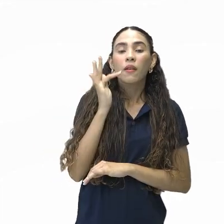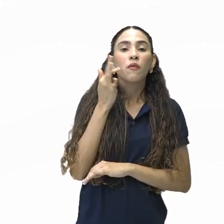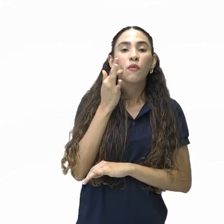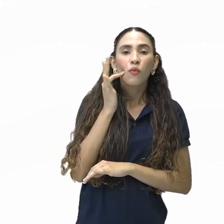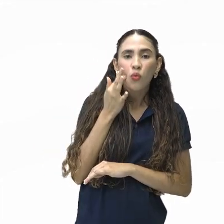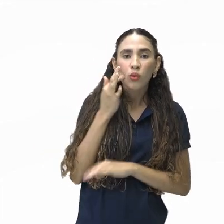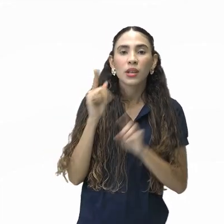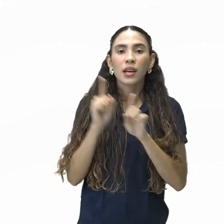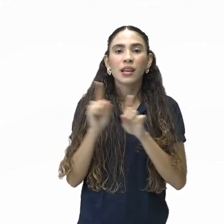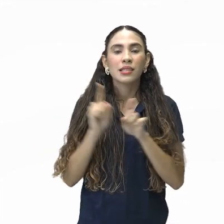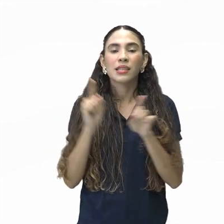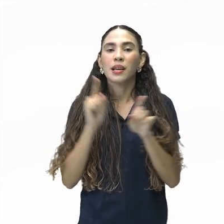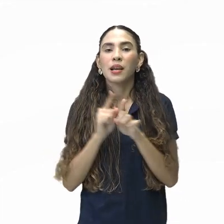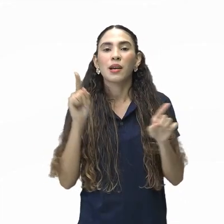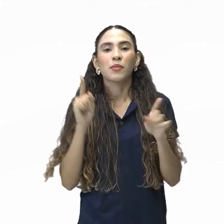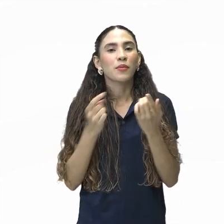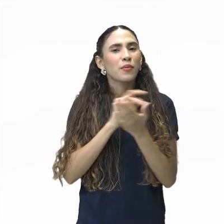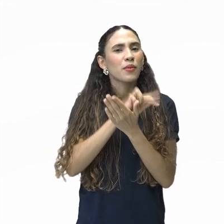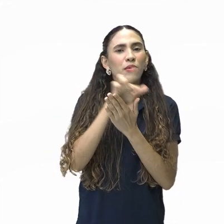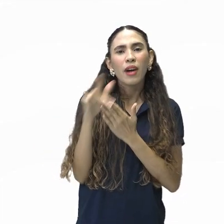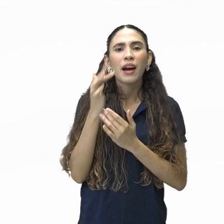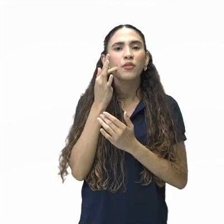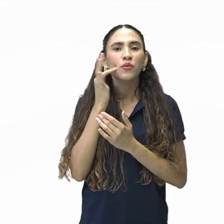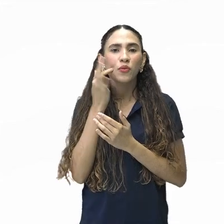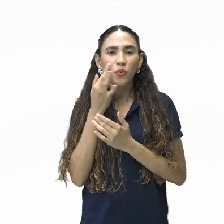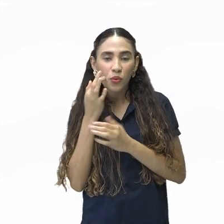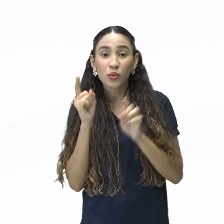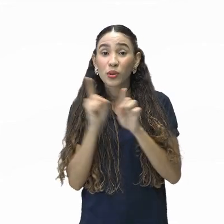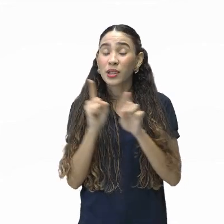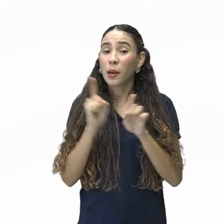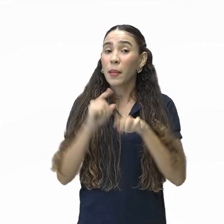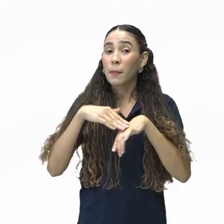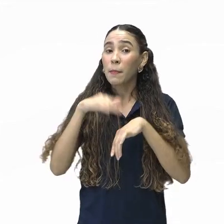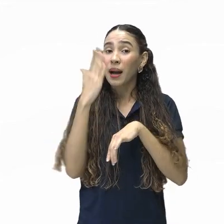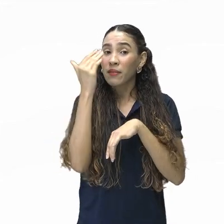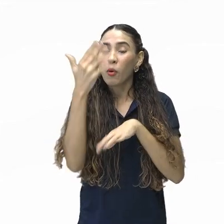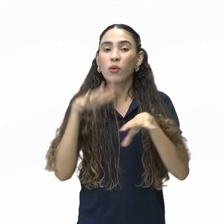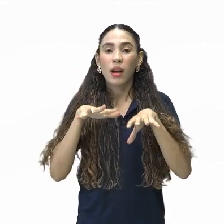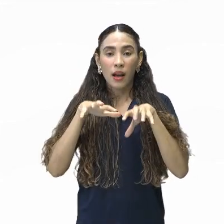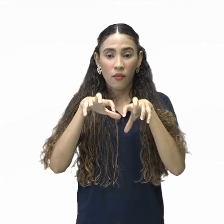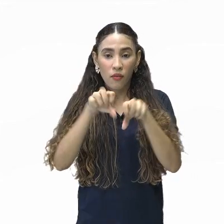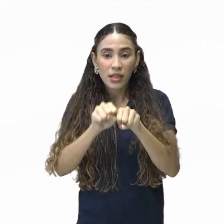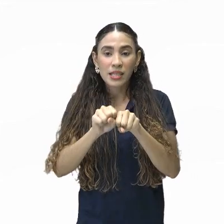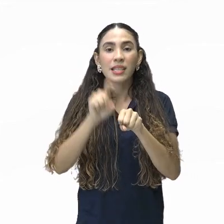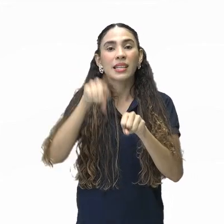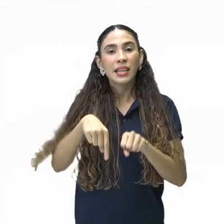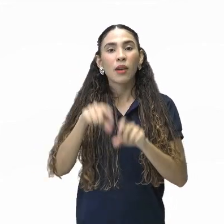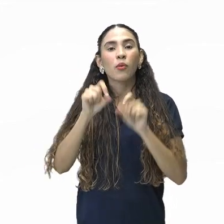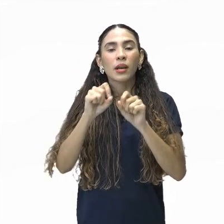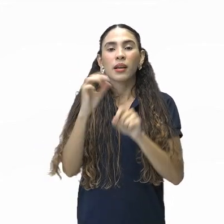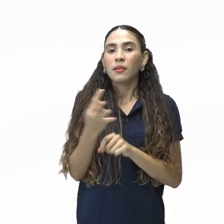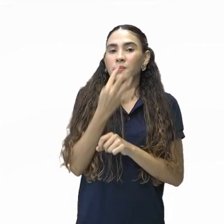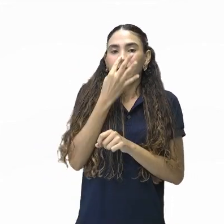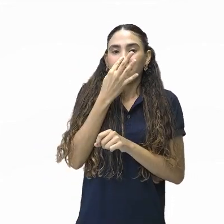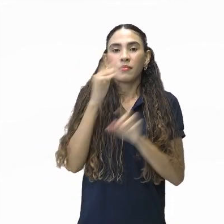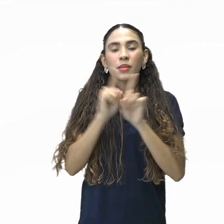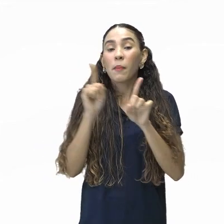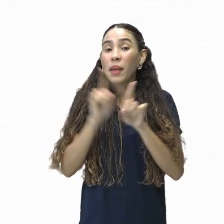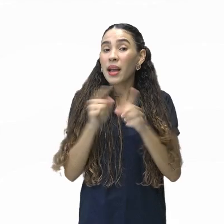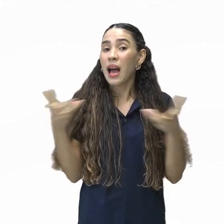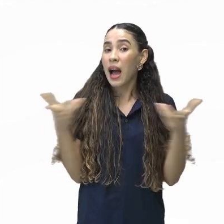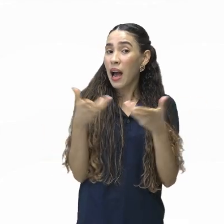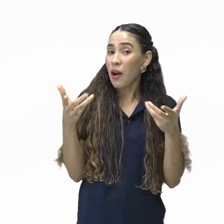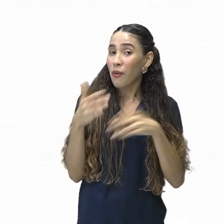como mangas, goiabas, entre outros, e o tão famoso açaí, que é um fruto tão apreciado, que agora